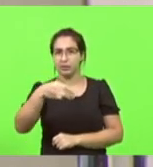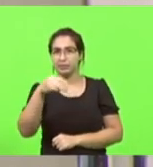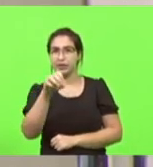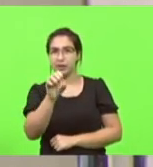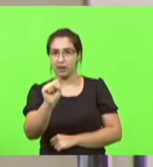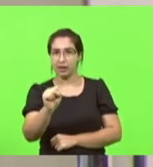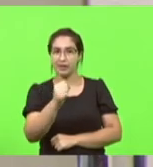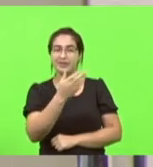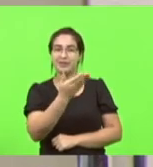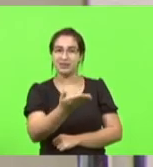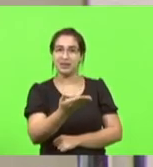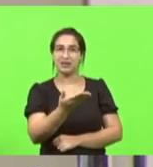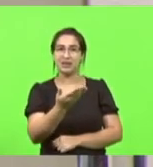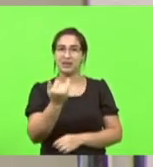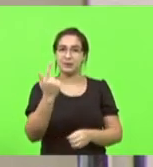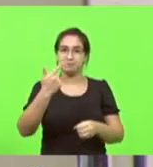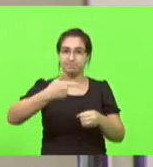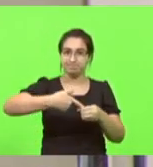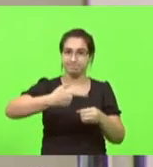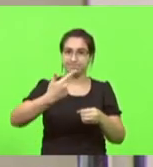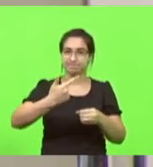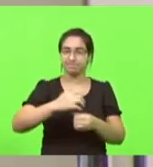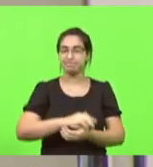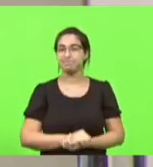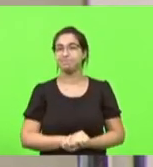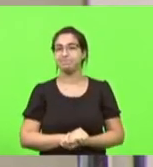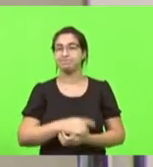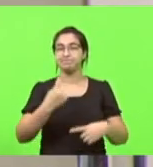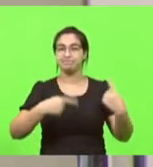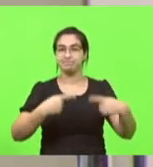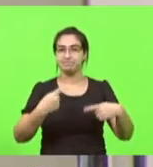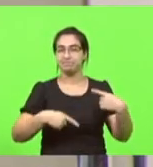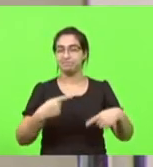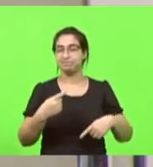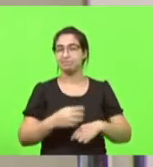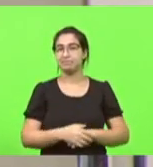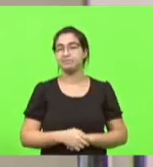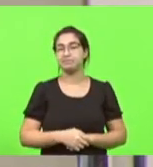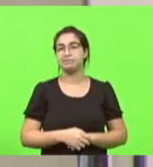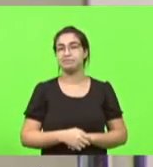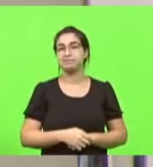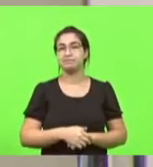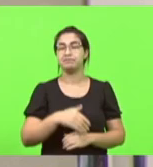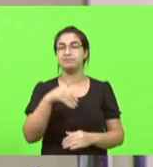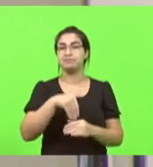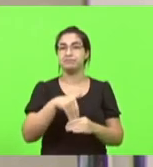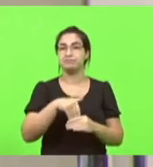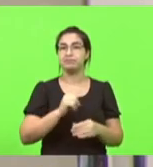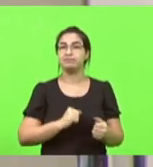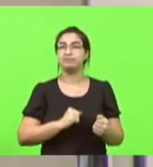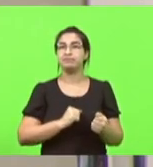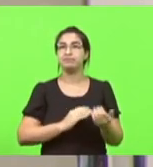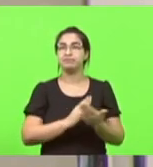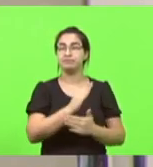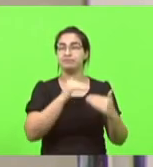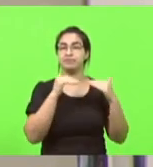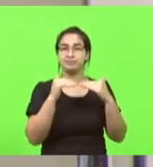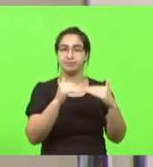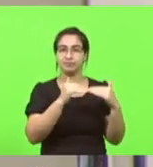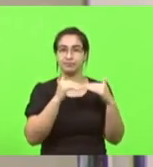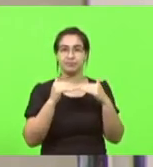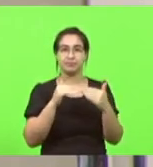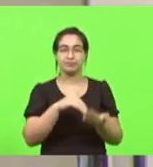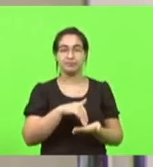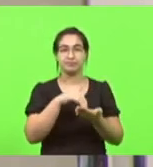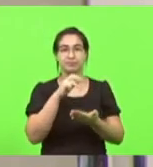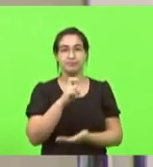Em discussão. Não havendo quem queira discutir, em votação. Deputados que aprovam, permaneçam como se encontra. Aprovado por unanimidade.